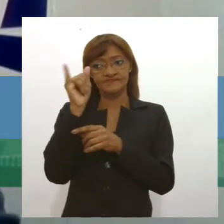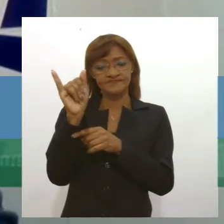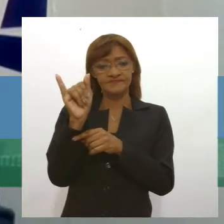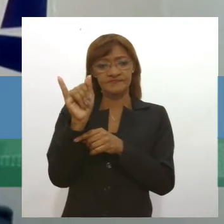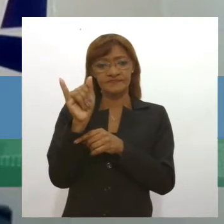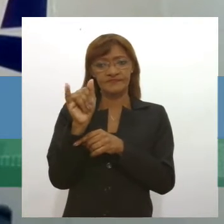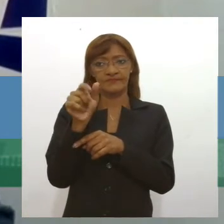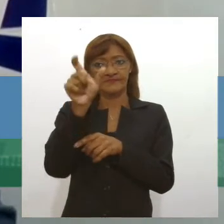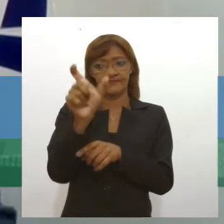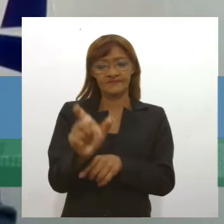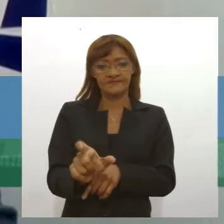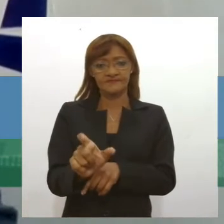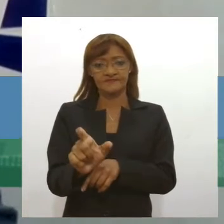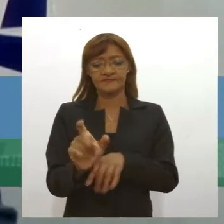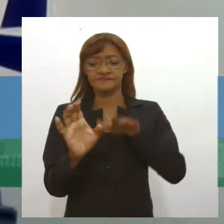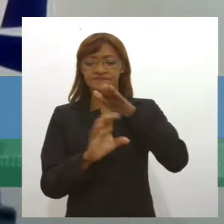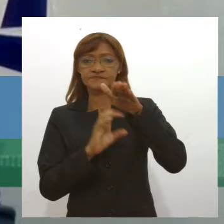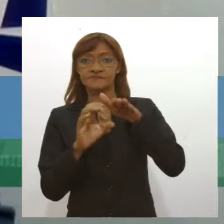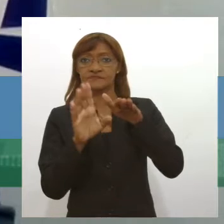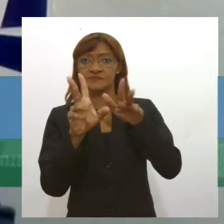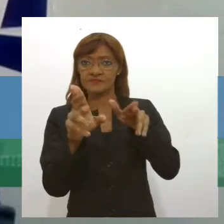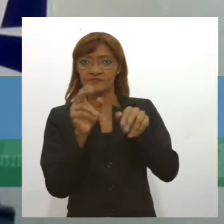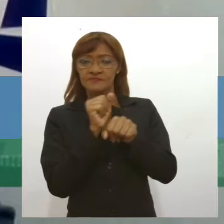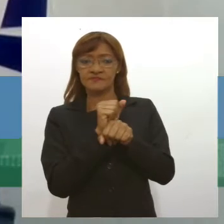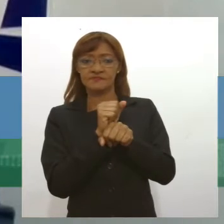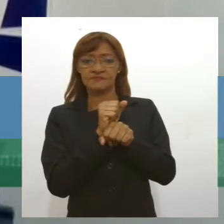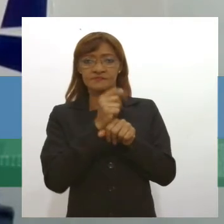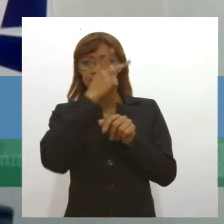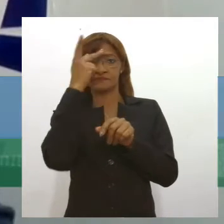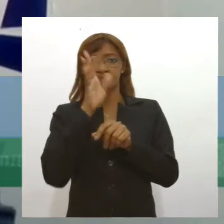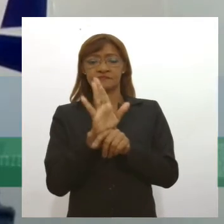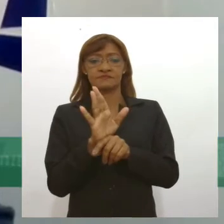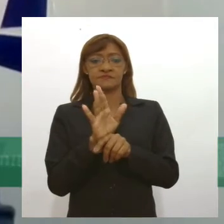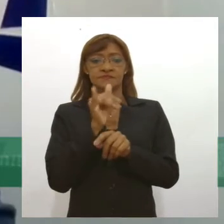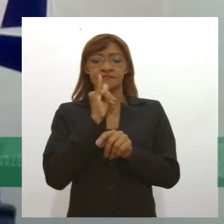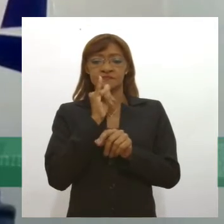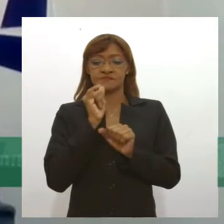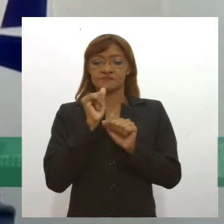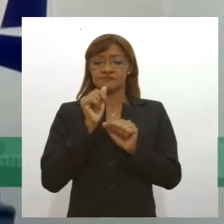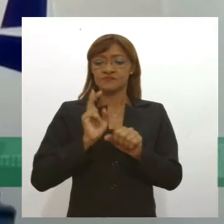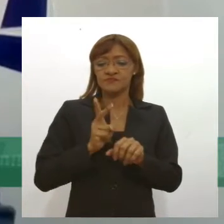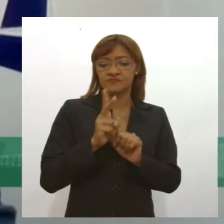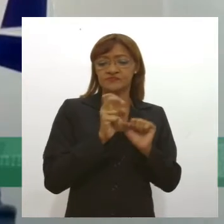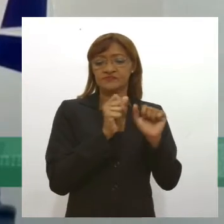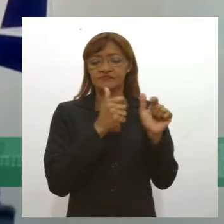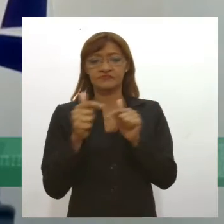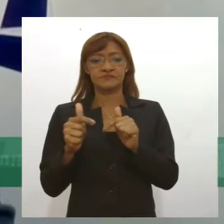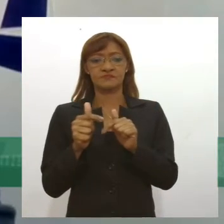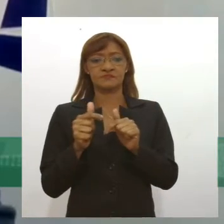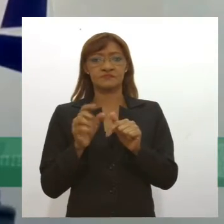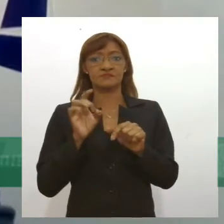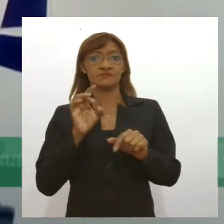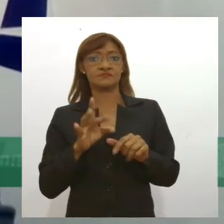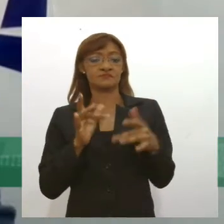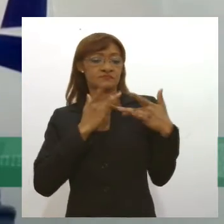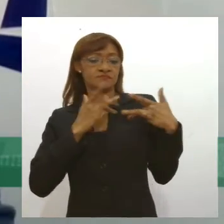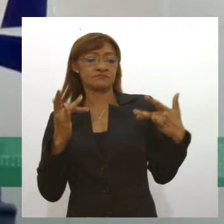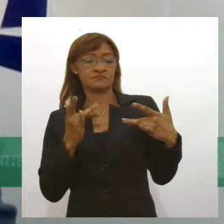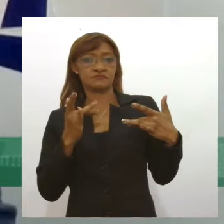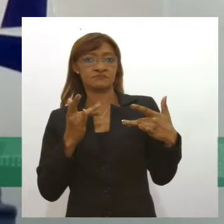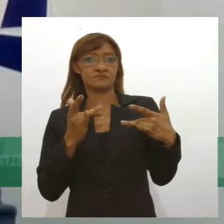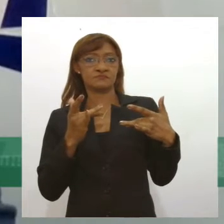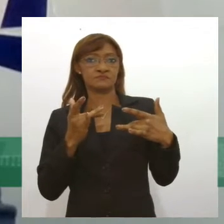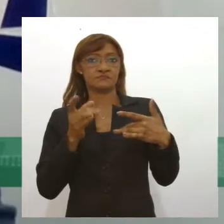né, ele não entre no passivo, né, trabalhista, ele não seja solidário nesse processo.